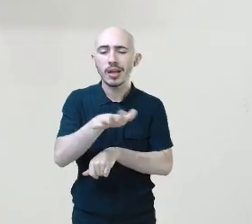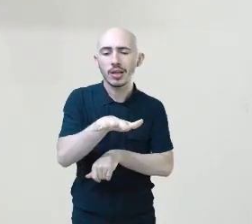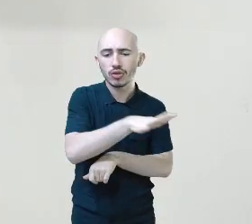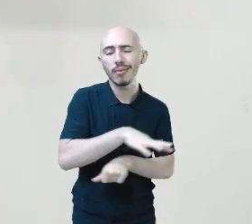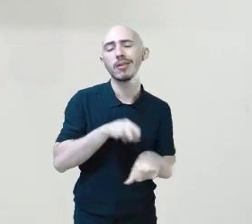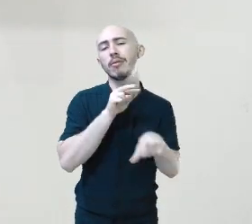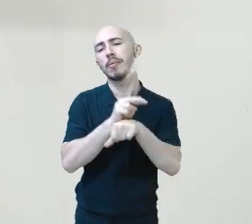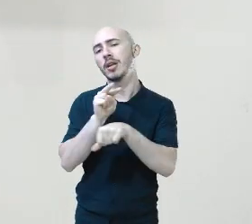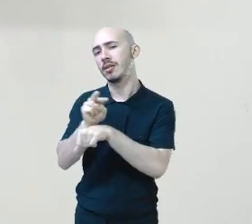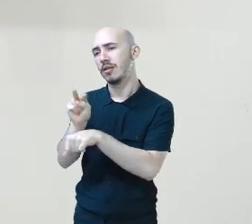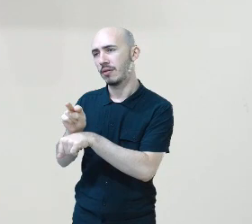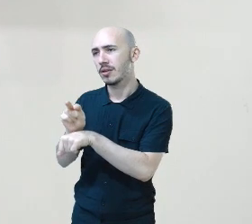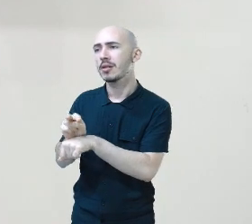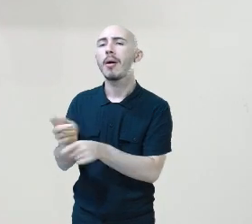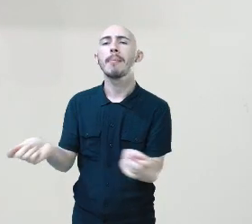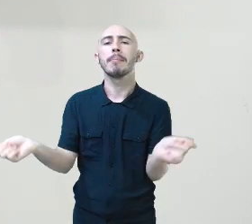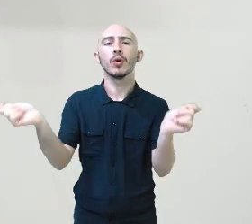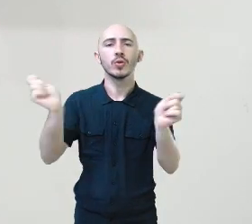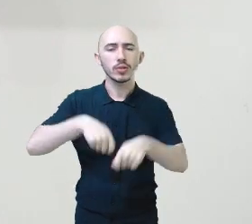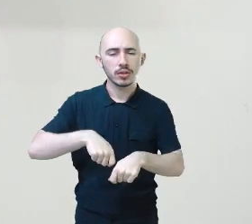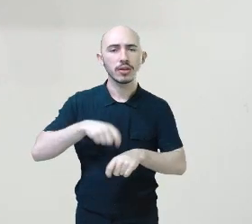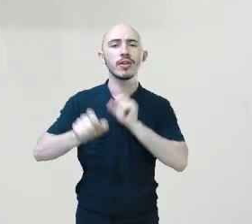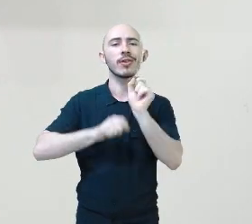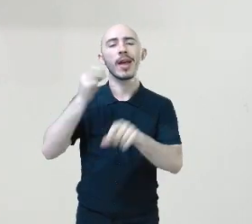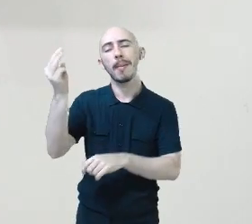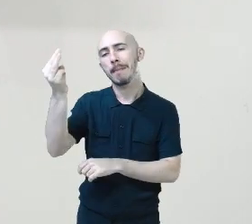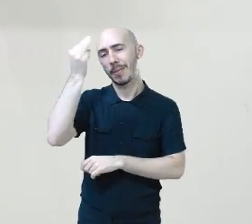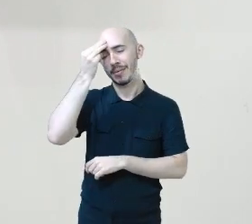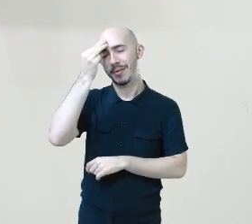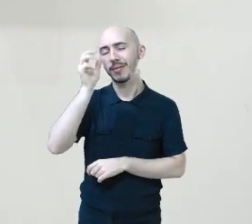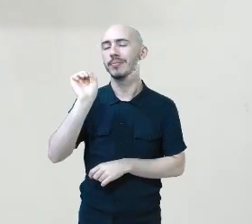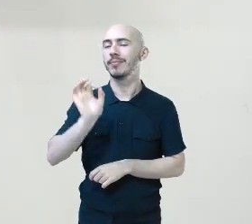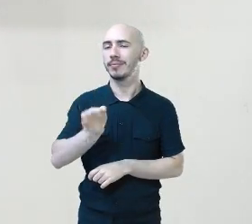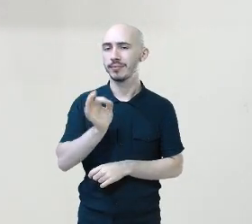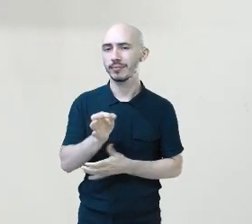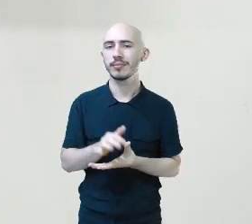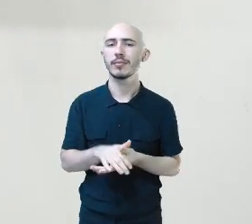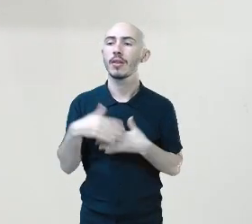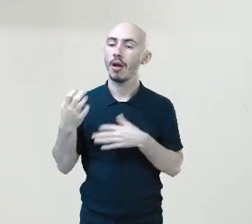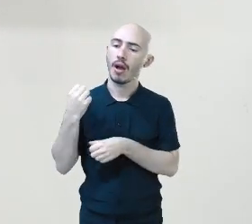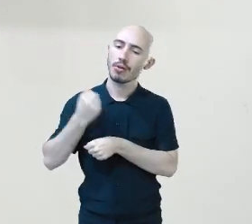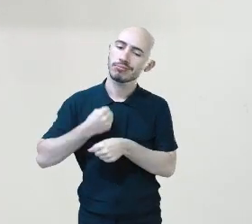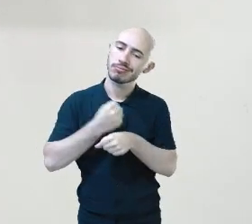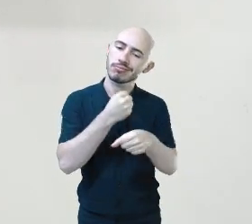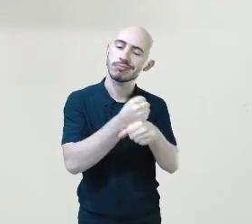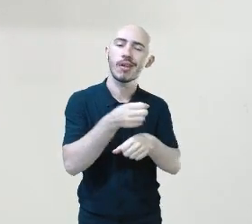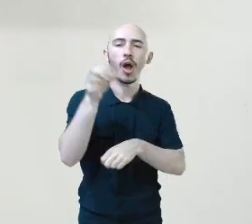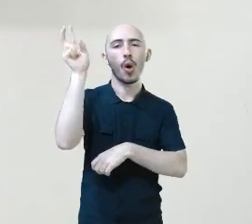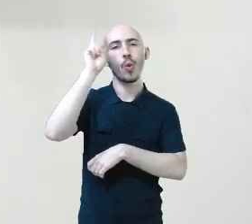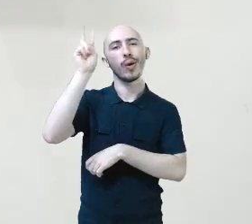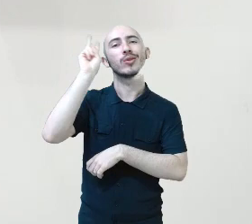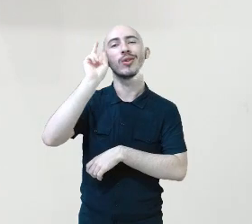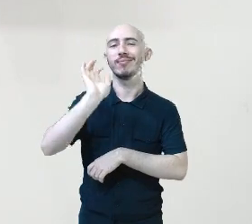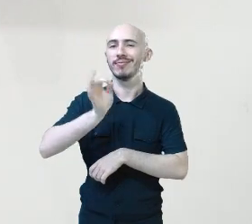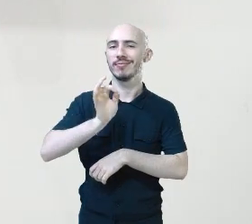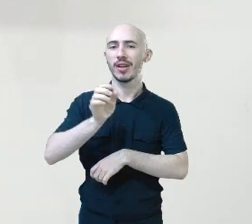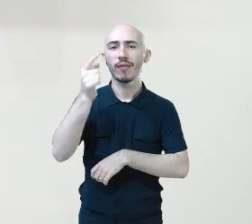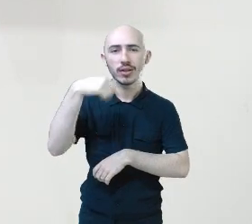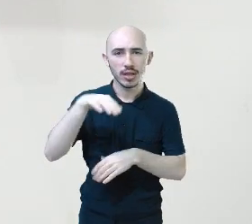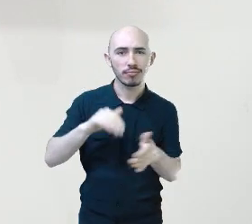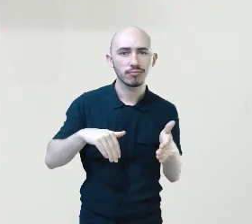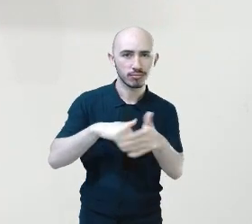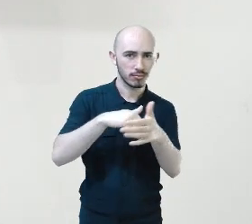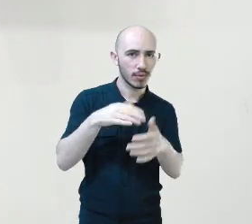também são espaços que possibilitam a memória. Está sendo construída uma história. Você gosta de jogar